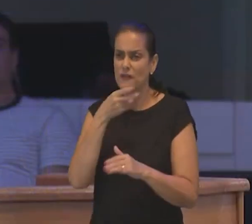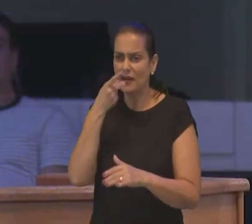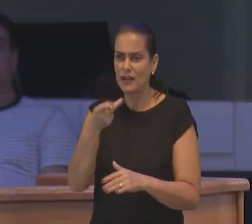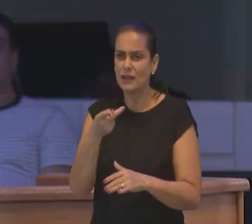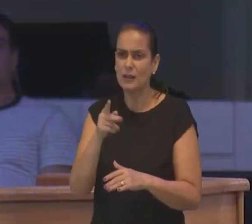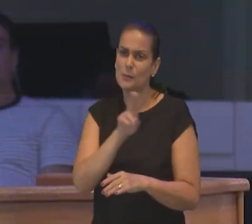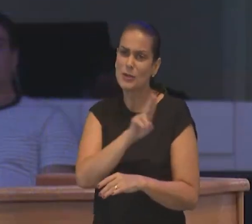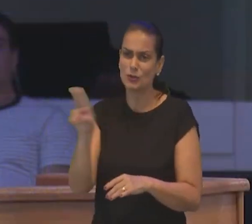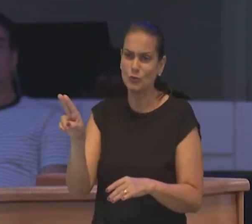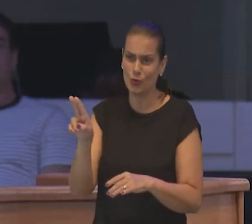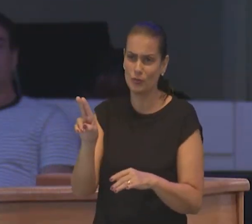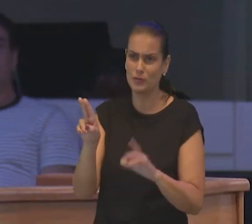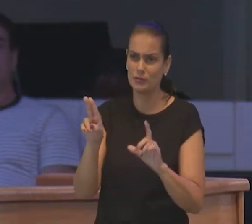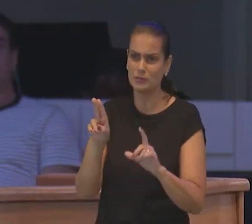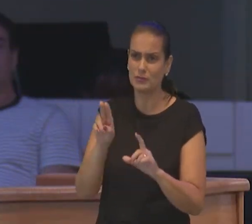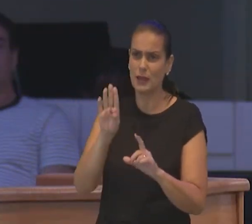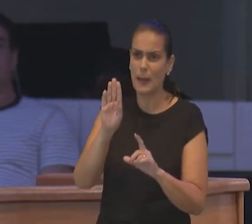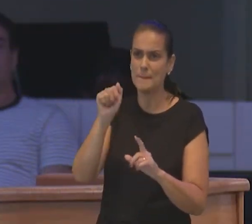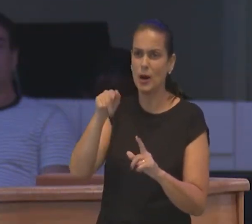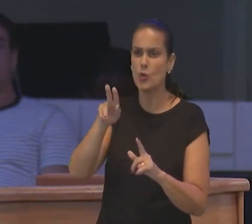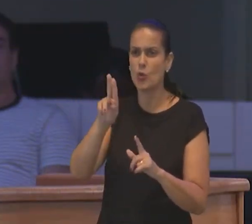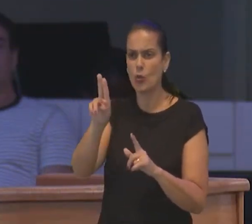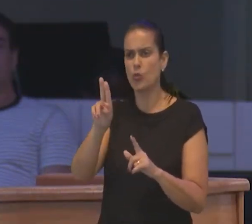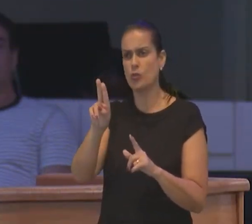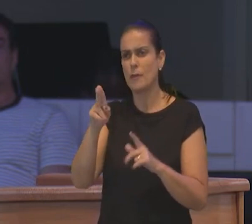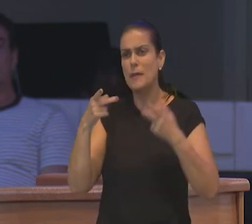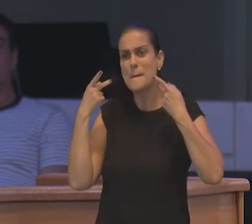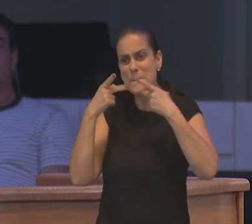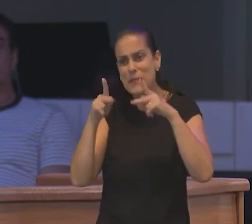presídio para pregar para eles.